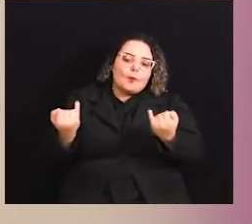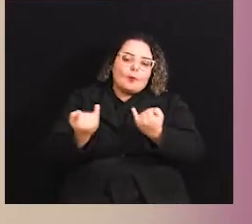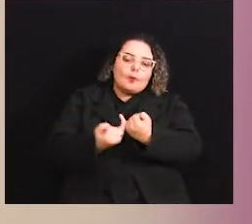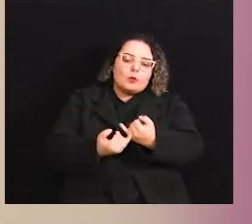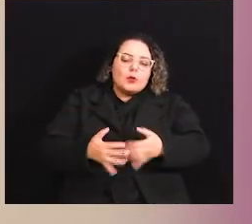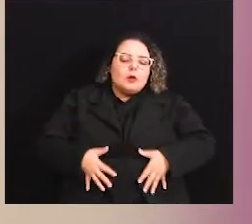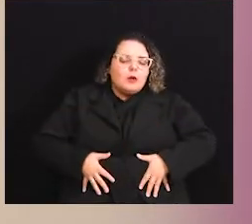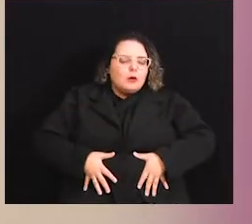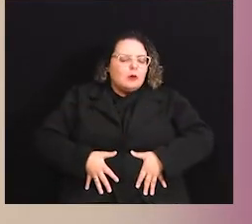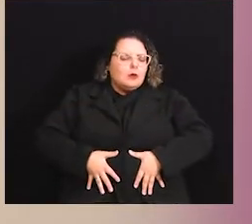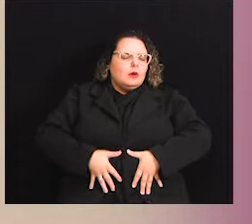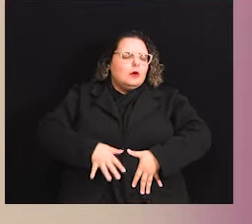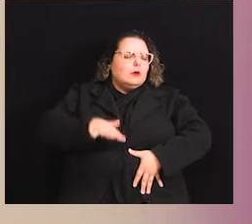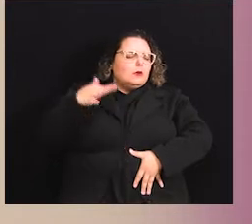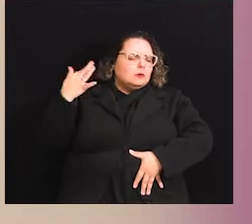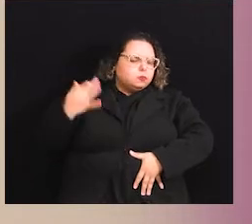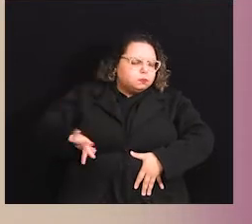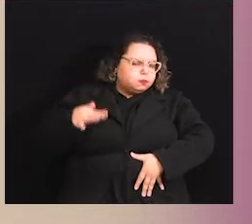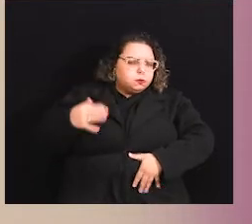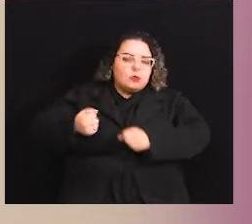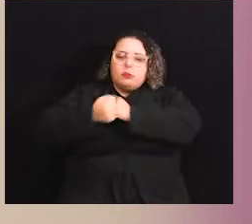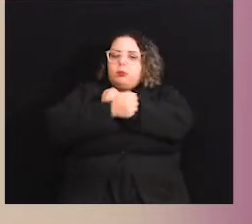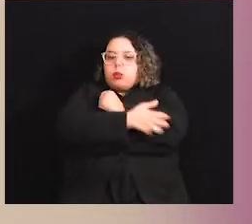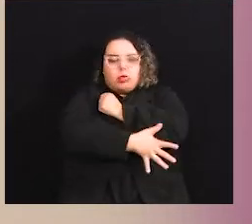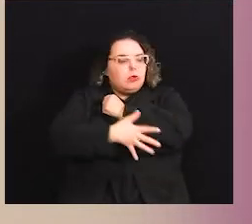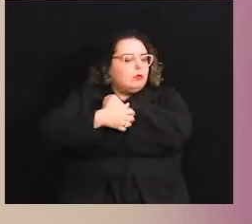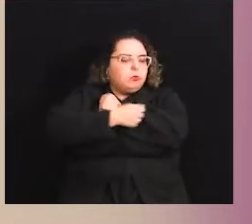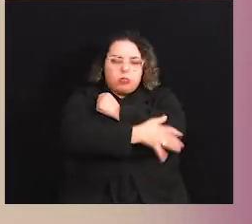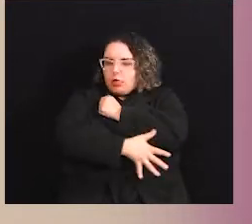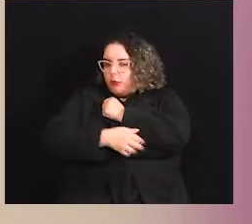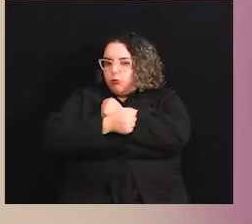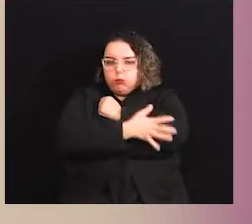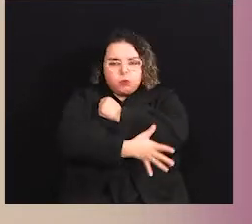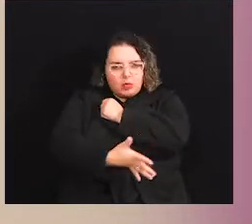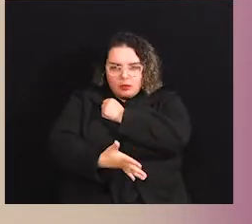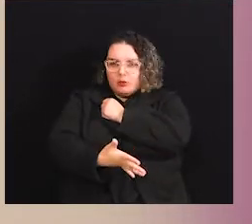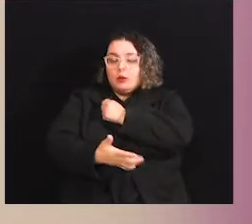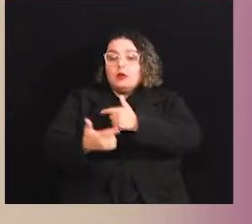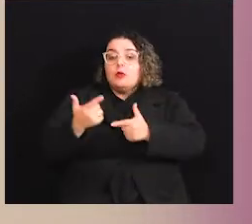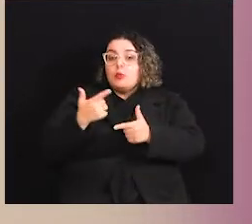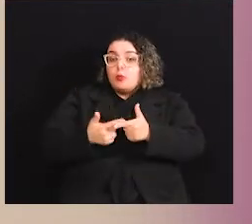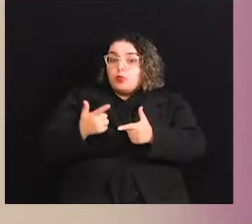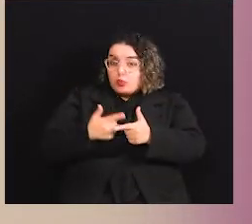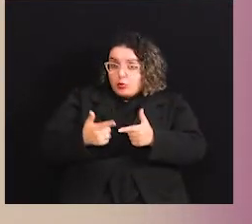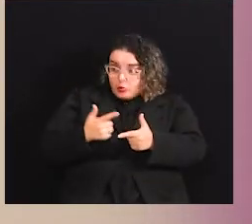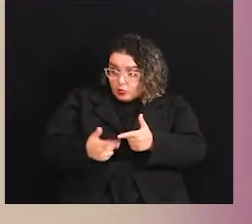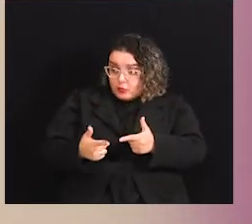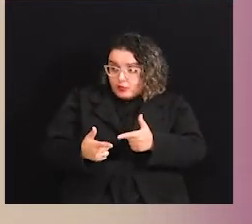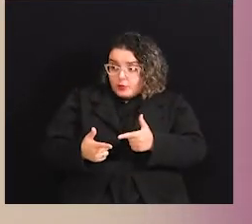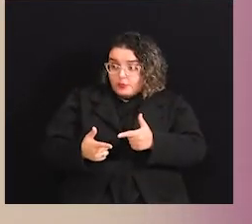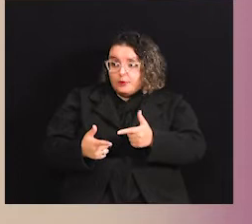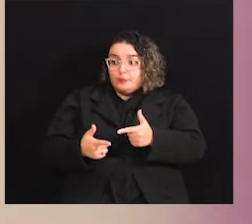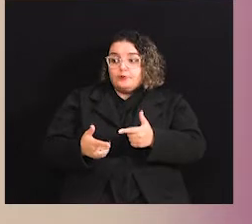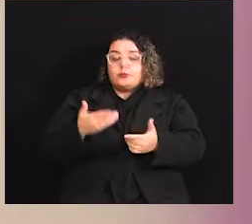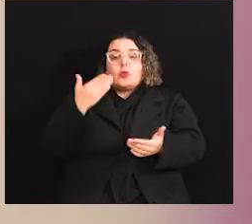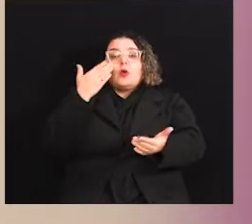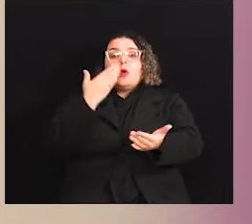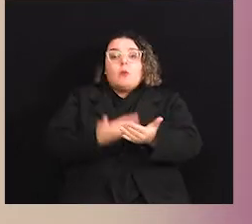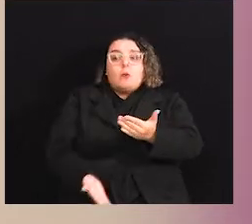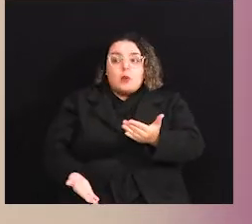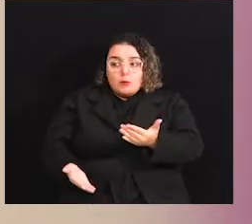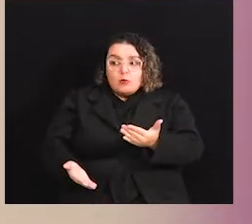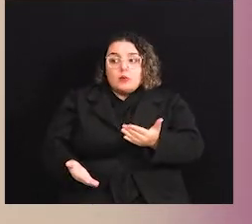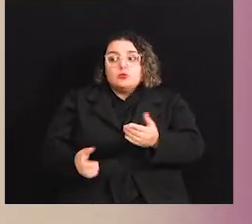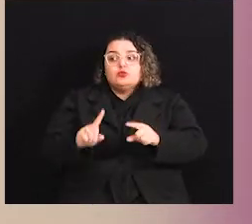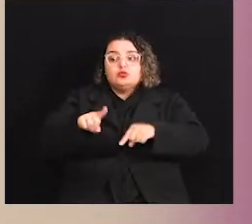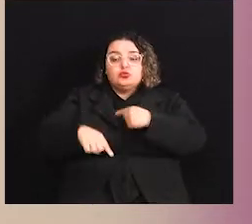dor abdominal crônica, com diarreia crônica, causando algumas síndromes desabsortivas, então perda de absorção